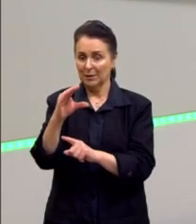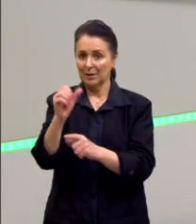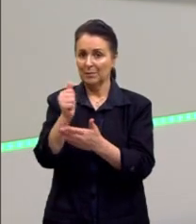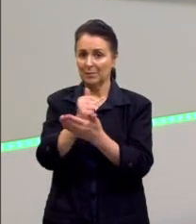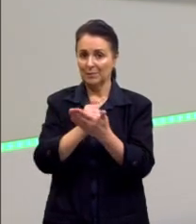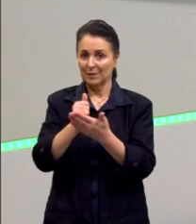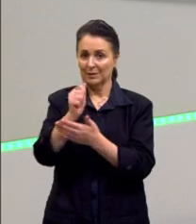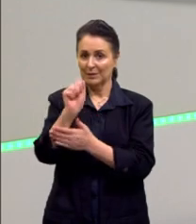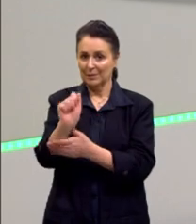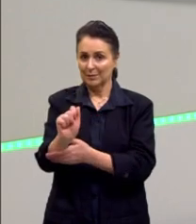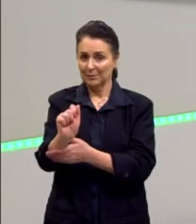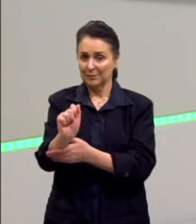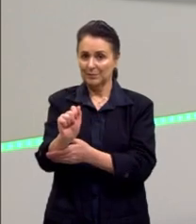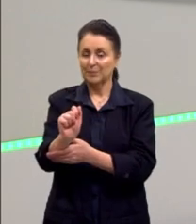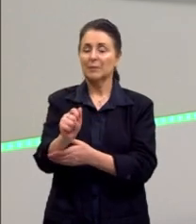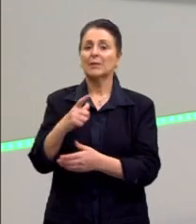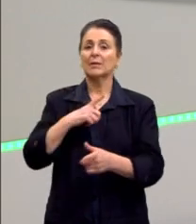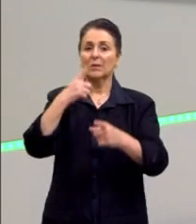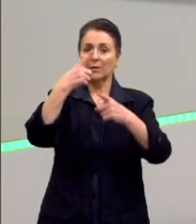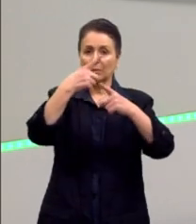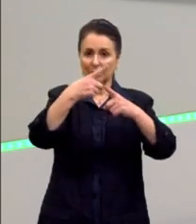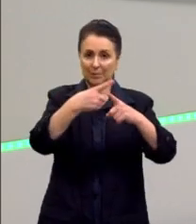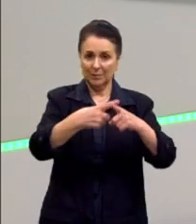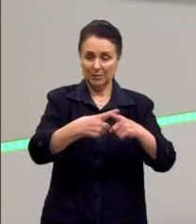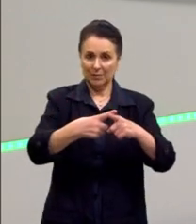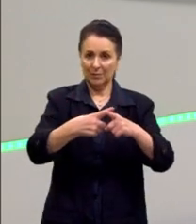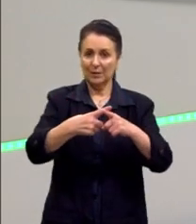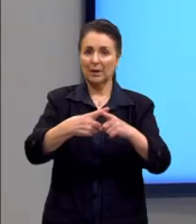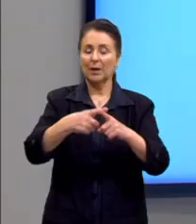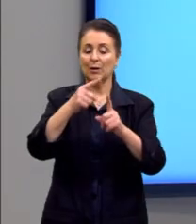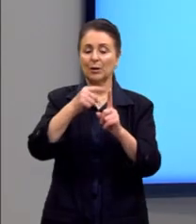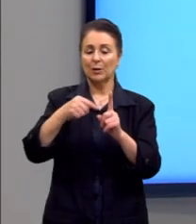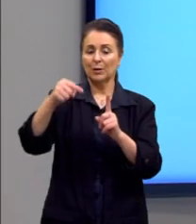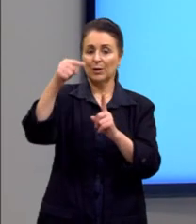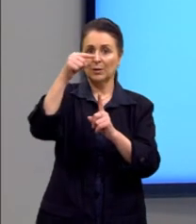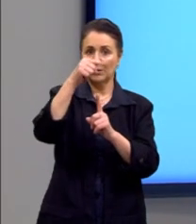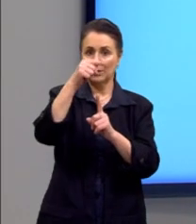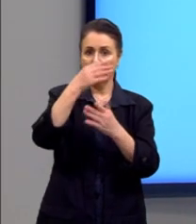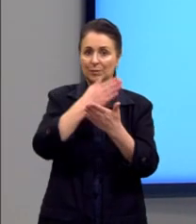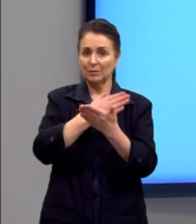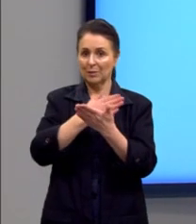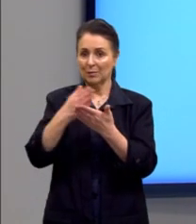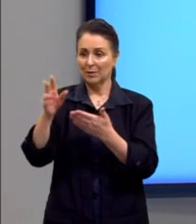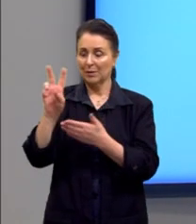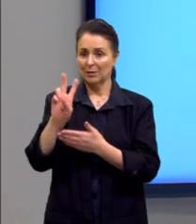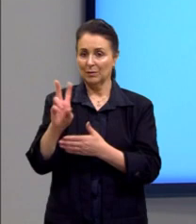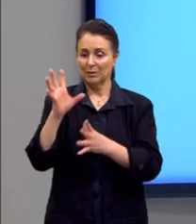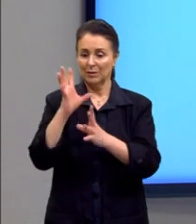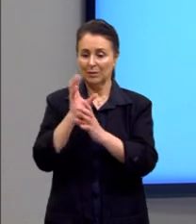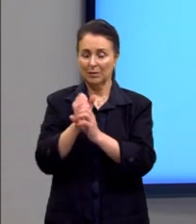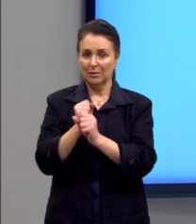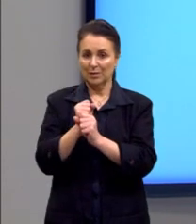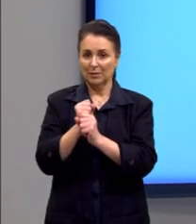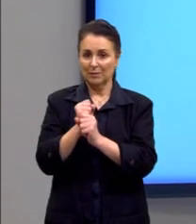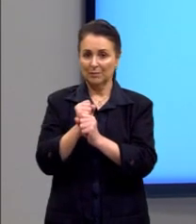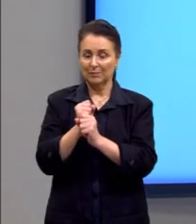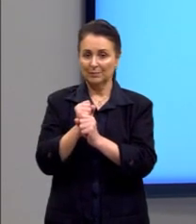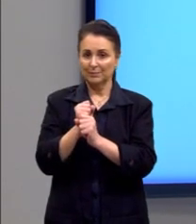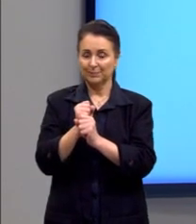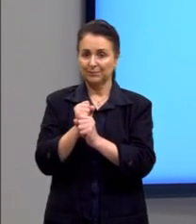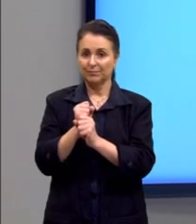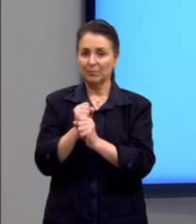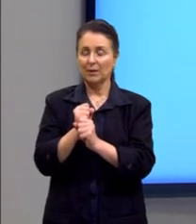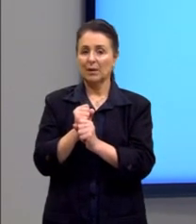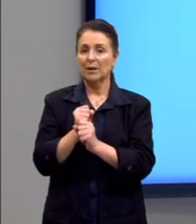base ar Então se temos a multiplicação no lugar e te mando a gente pode separar em dois termos e somar eles e